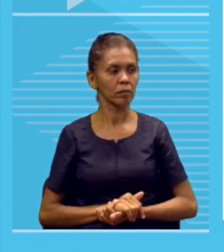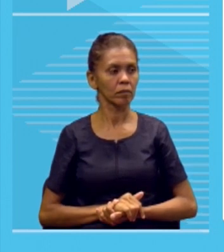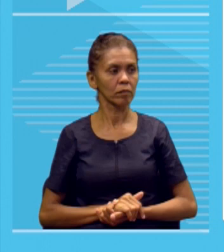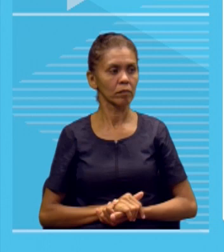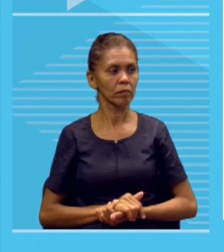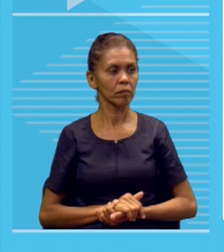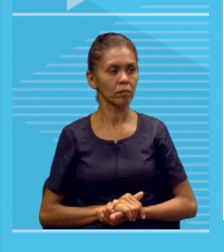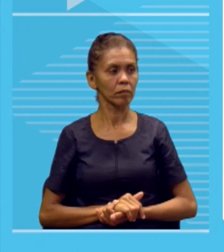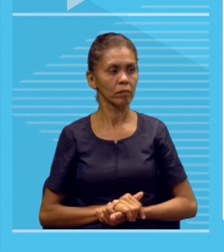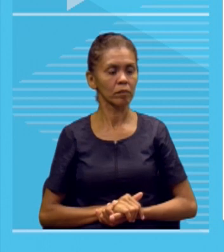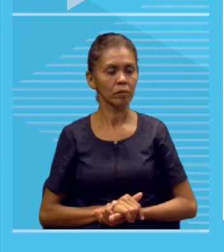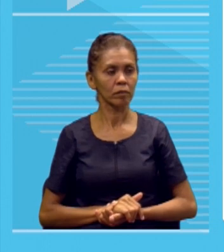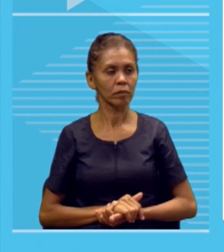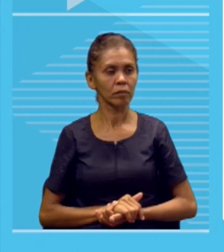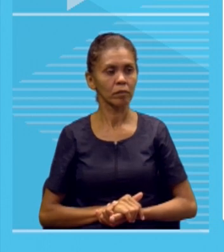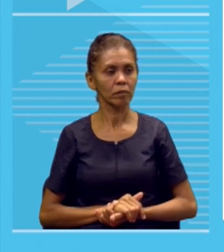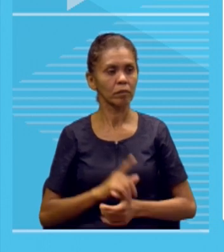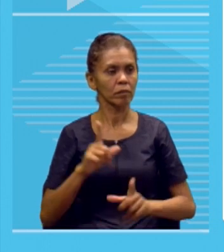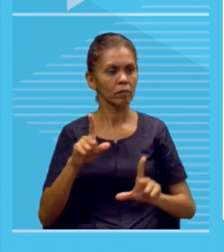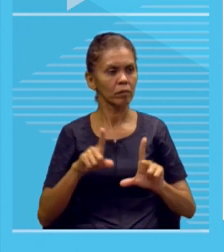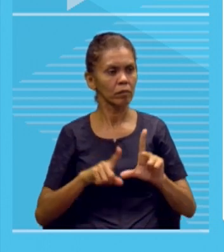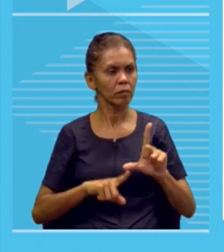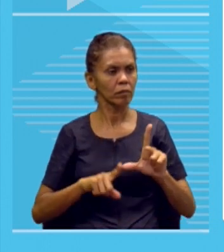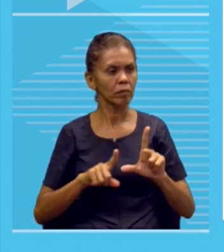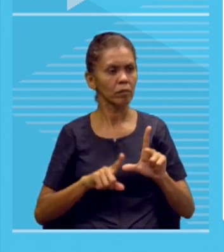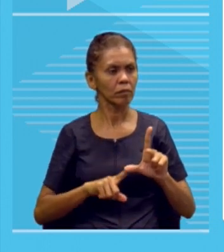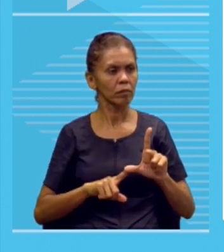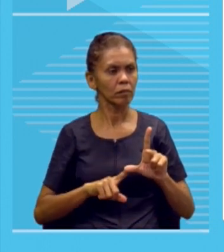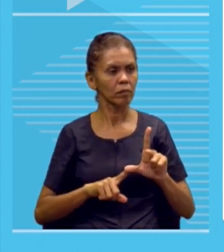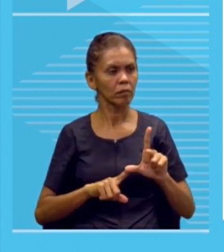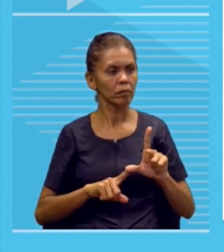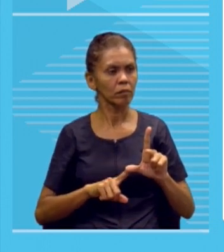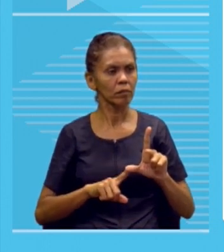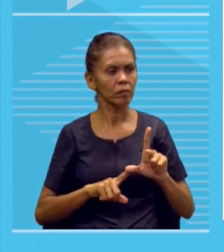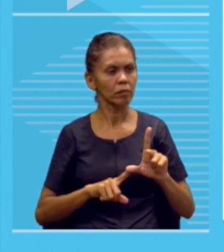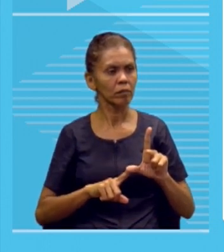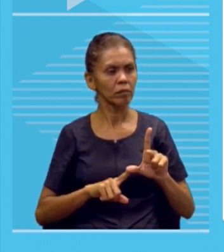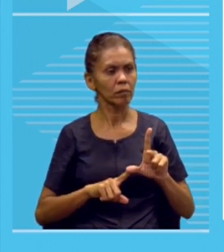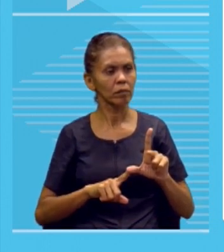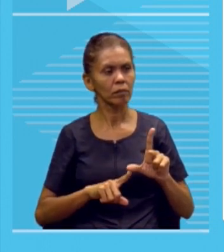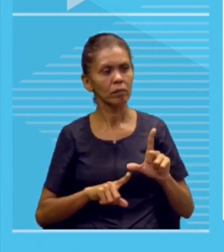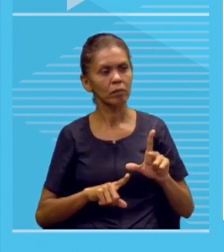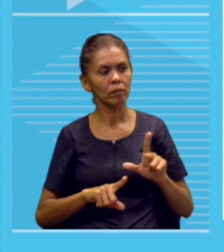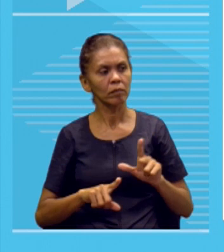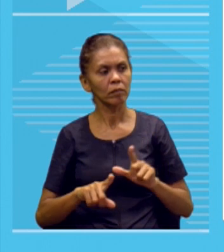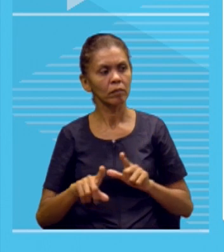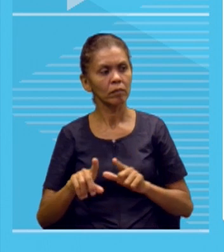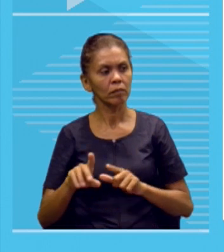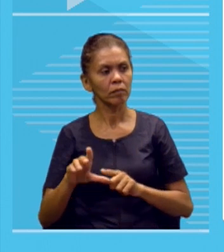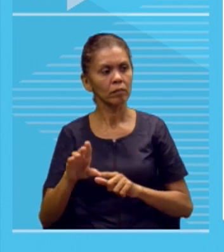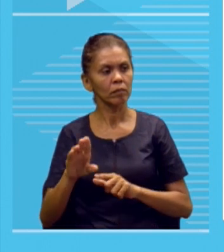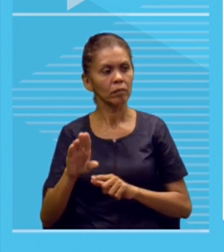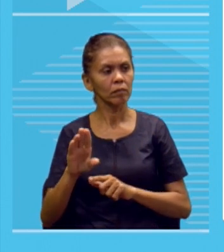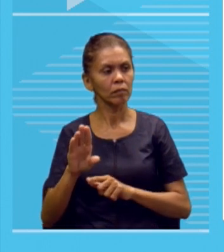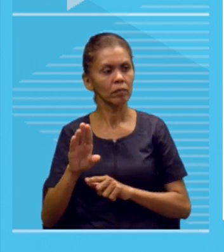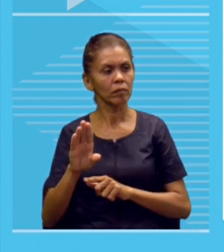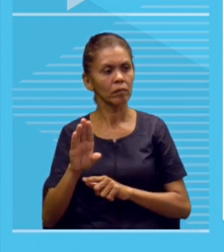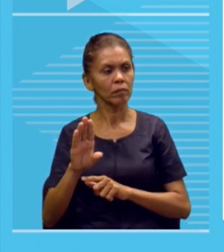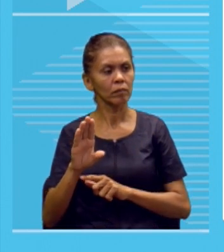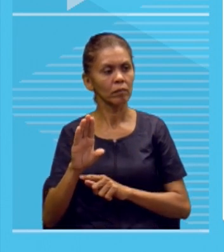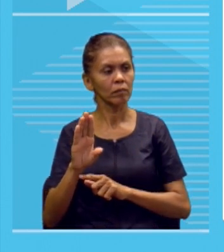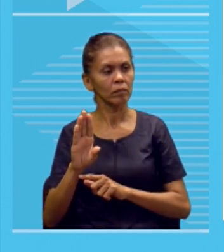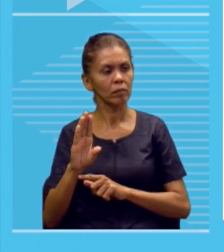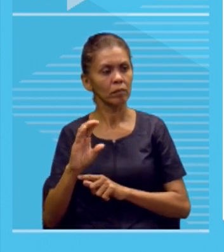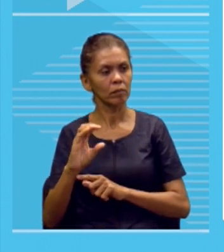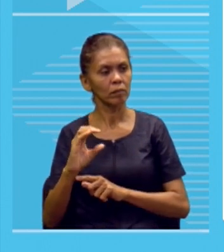a modernização das áreas rurais aumentou o deslocamento da população do campo para a cidade. Letra B.